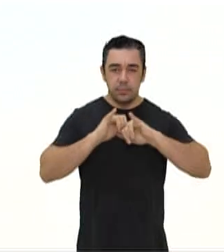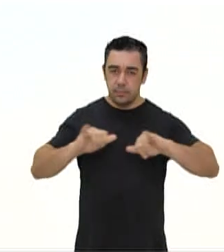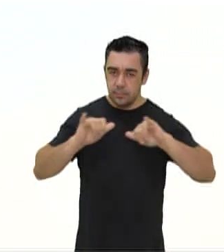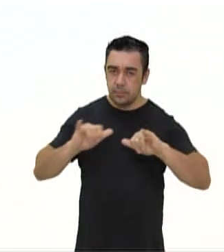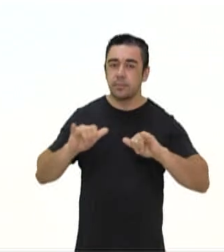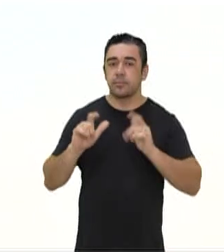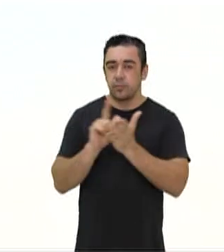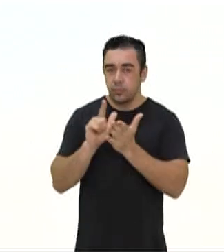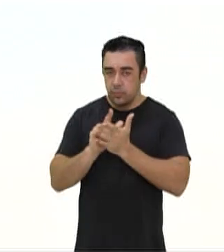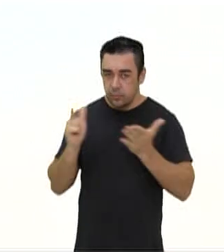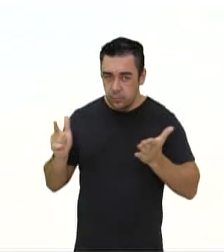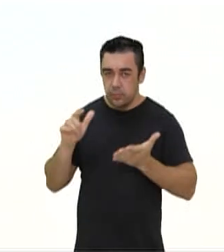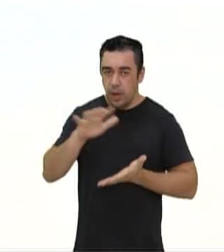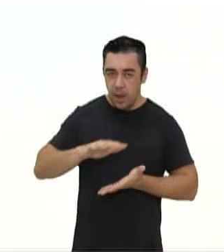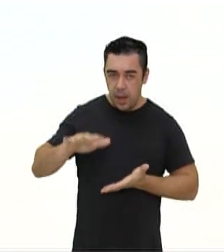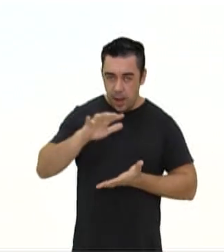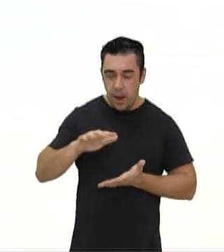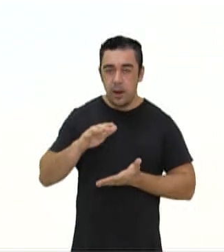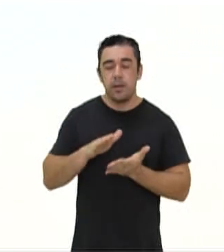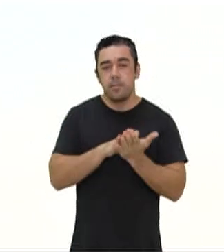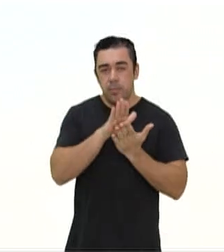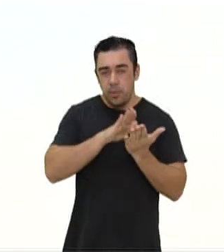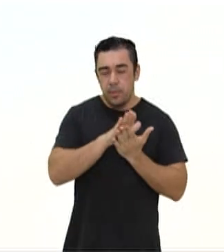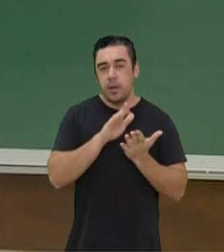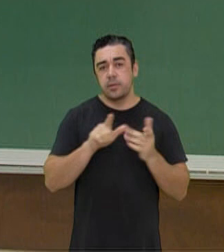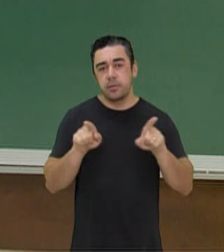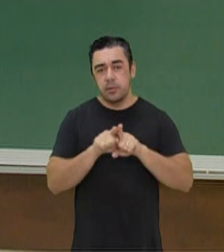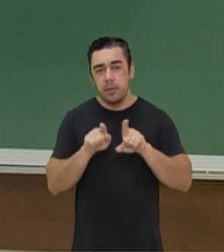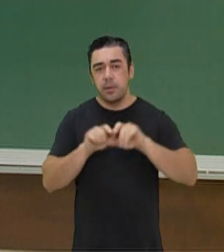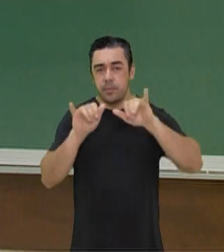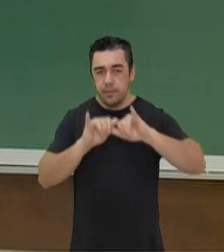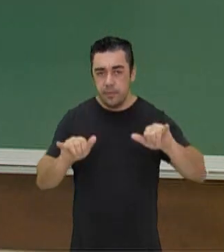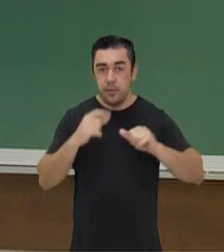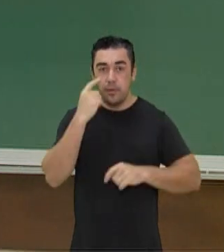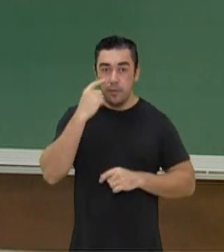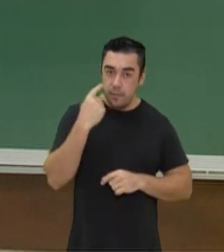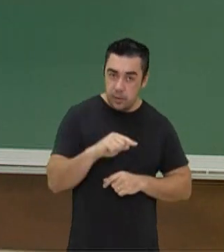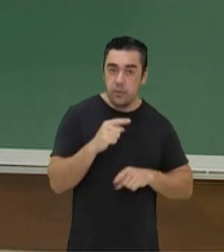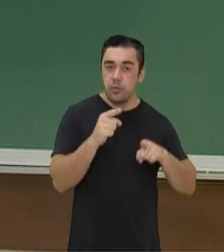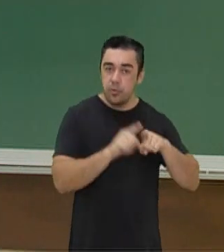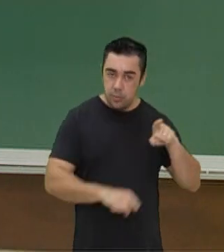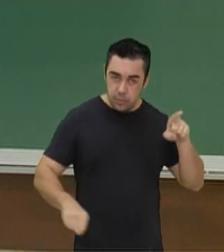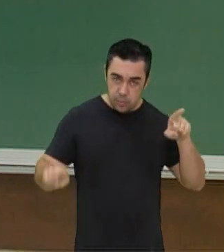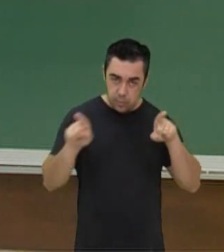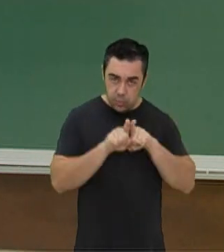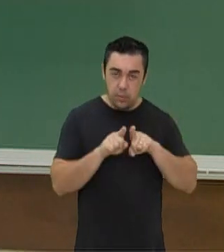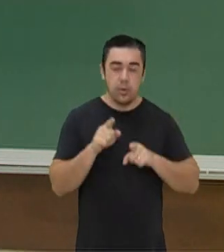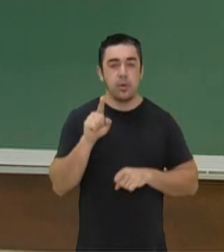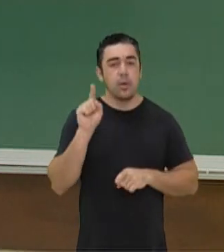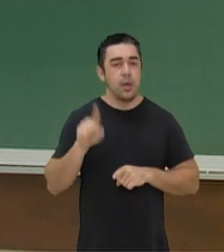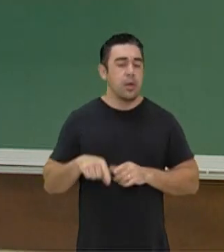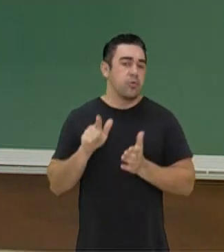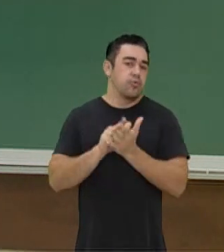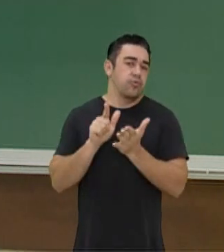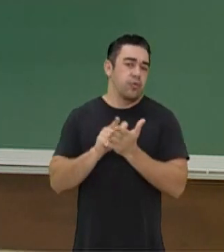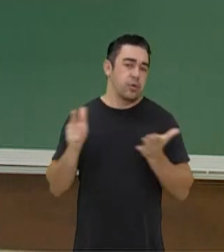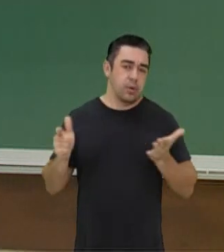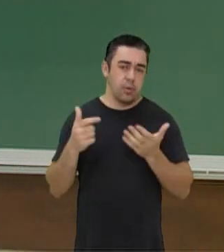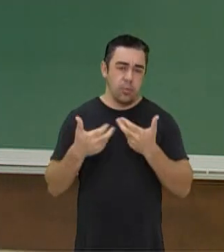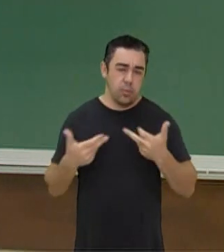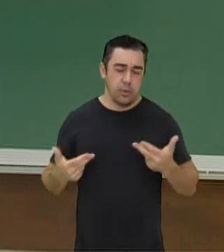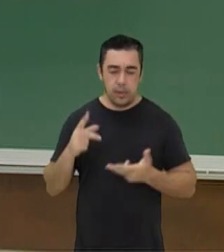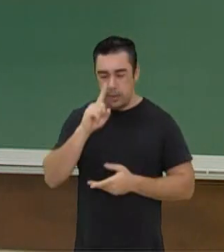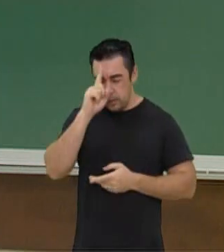dos gêneros da esfera jornalística e publicitária. Então, verificamos de novo aquele jornalismo todo,